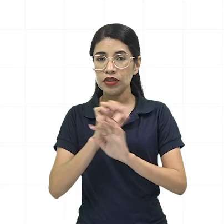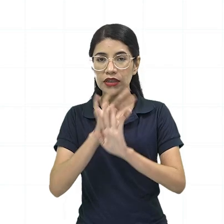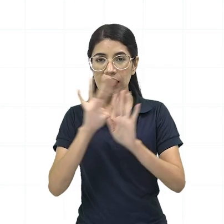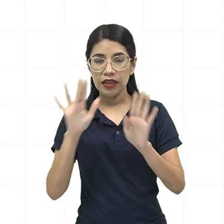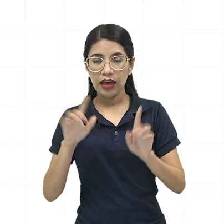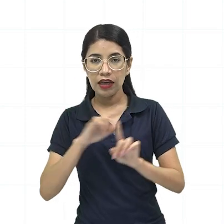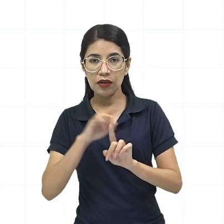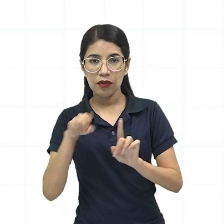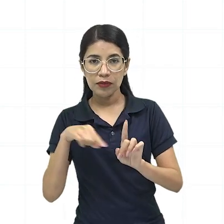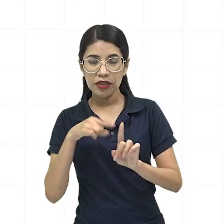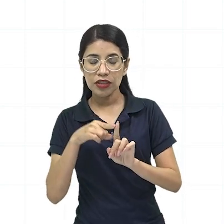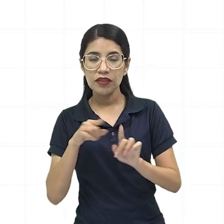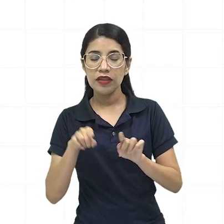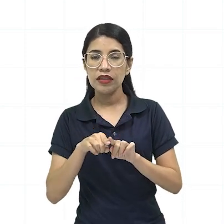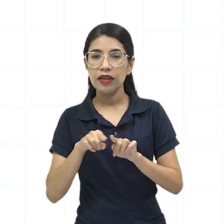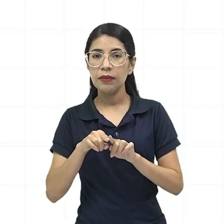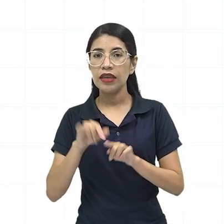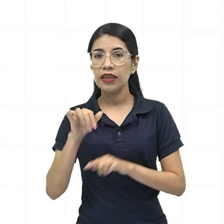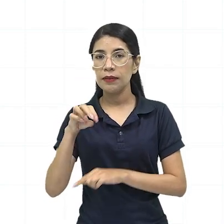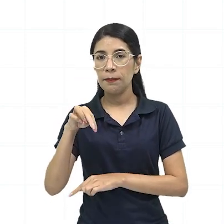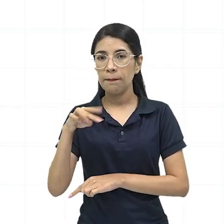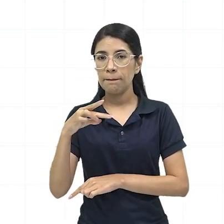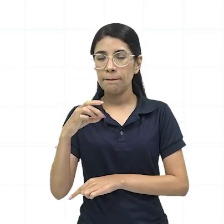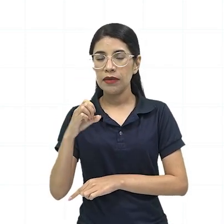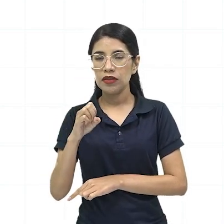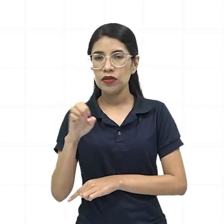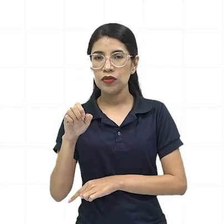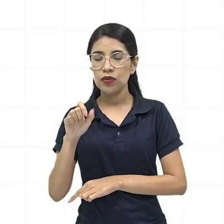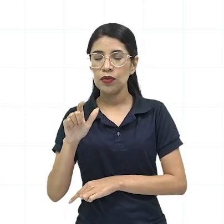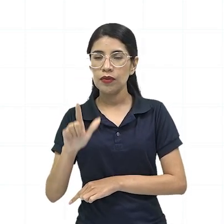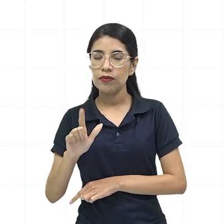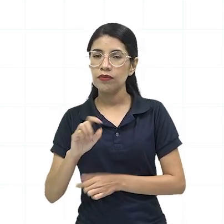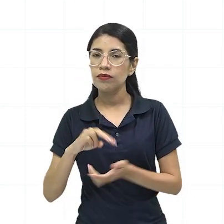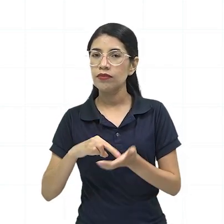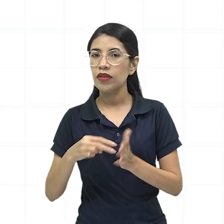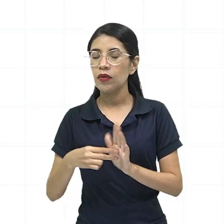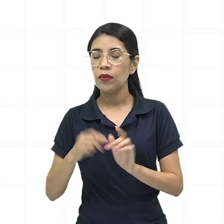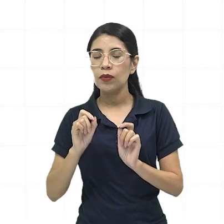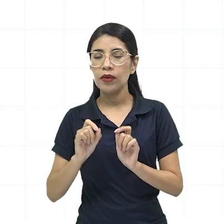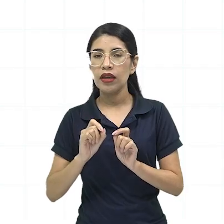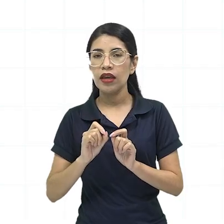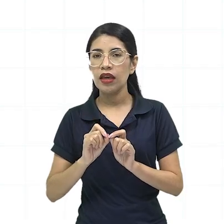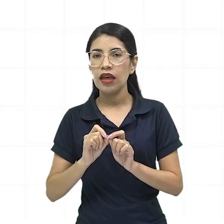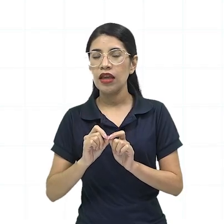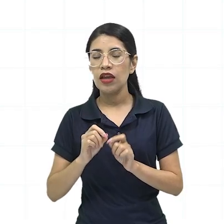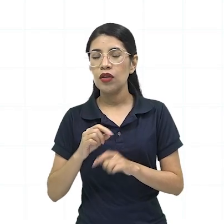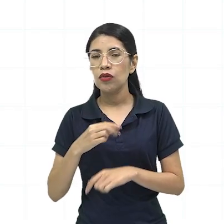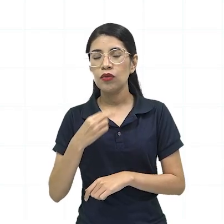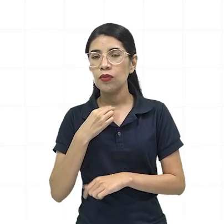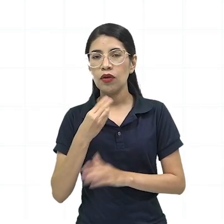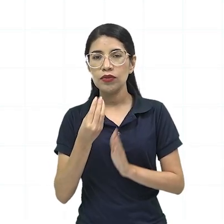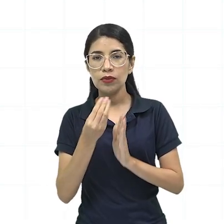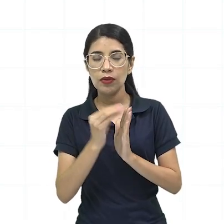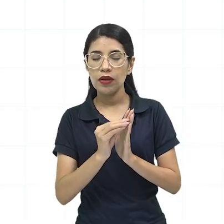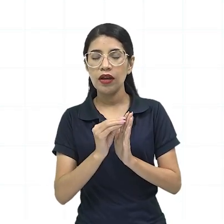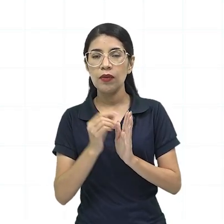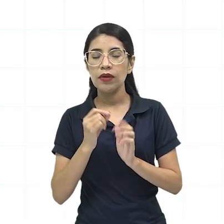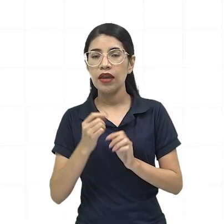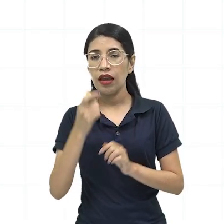clara, objetiva, impessoal. Quando eu digo impessoal, eu não posso colocar ali o meu posicionamento, a